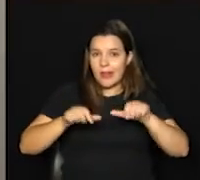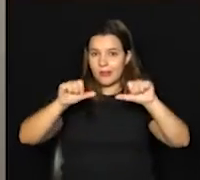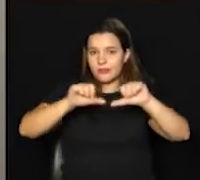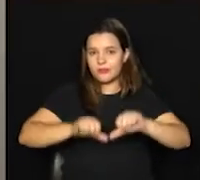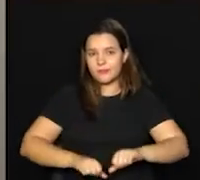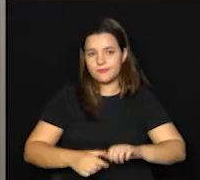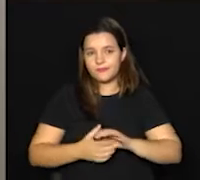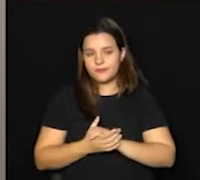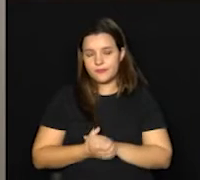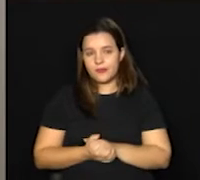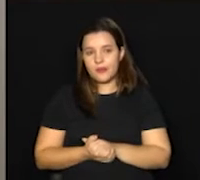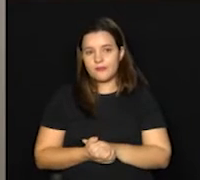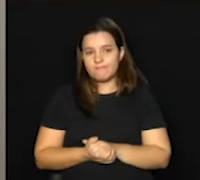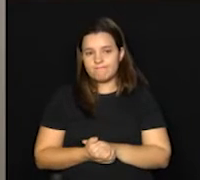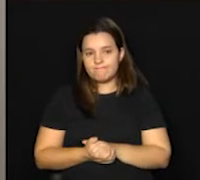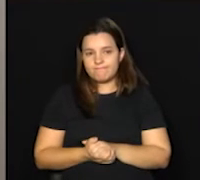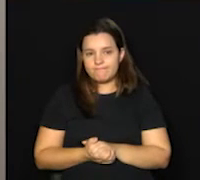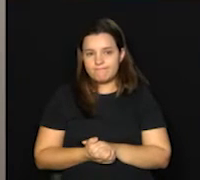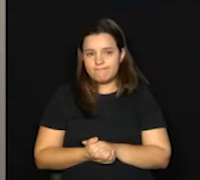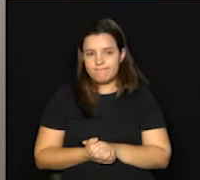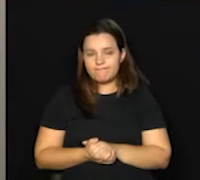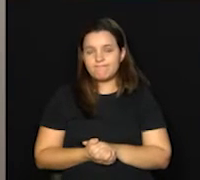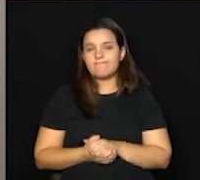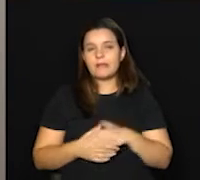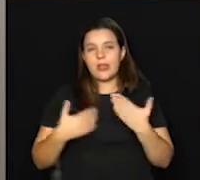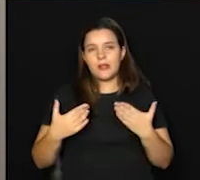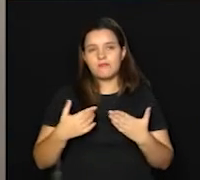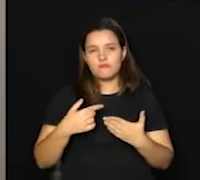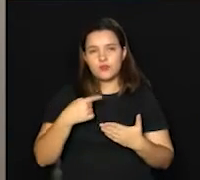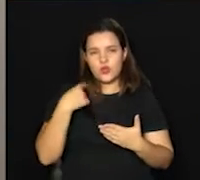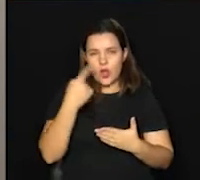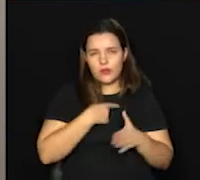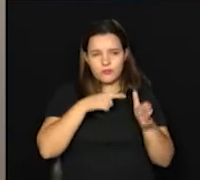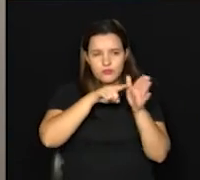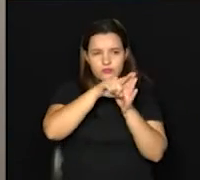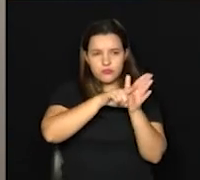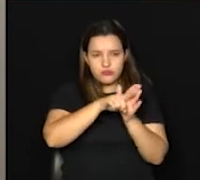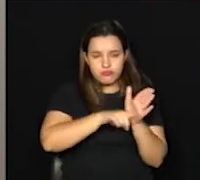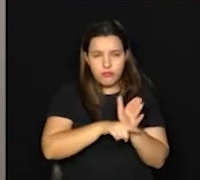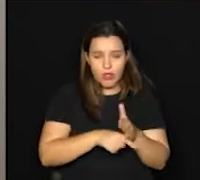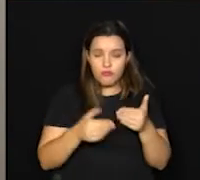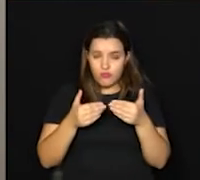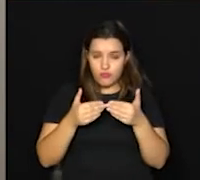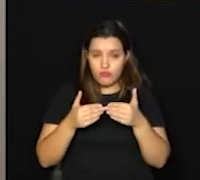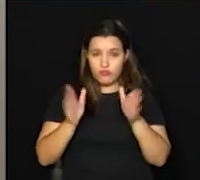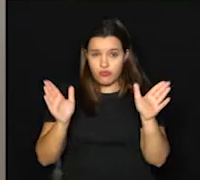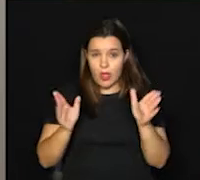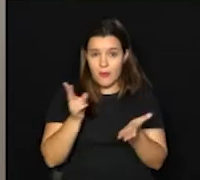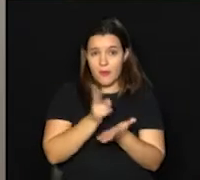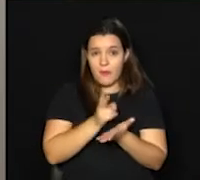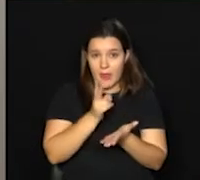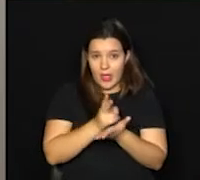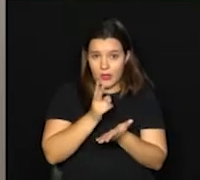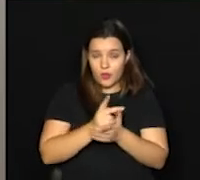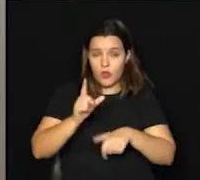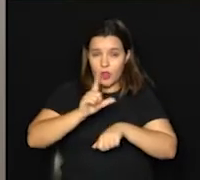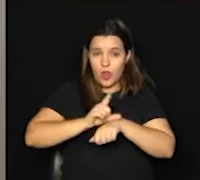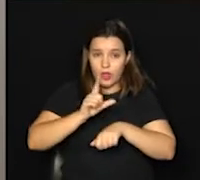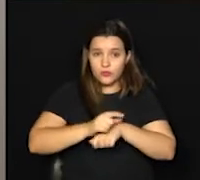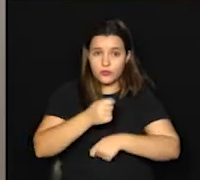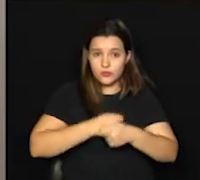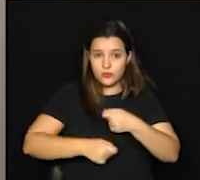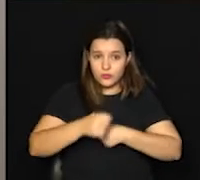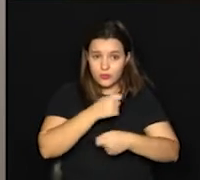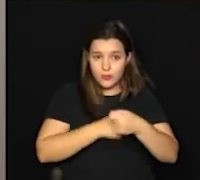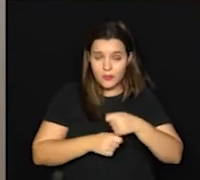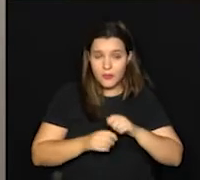Tudo indica que será possível manter também a reabertura, né, do comércio, de algumas